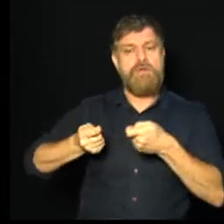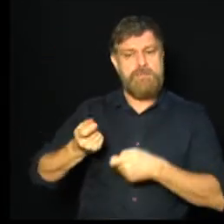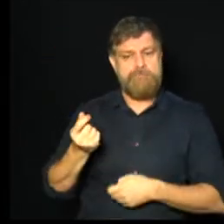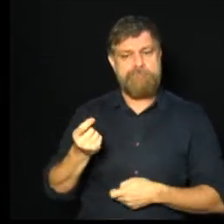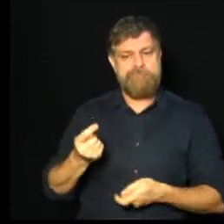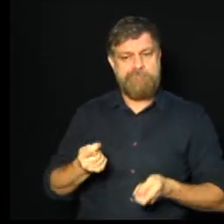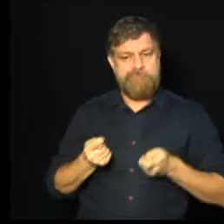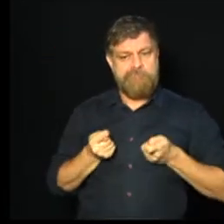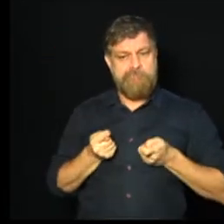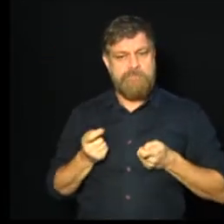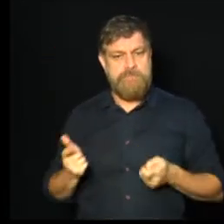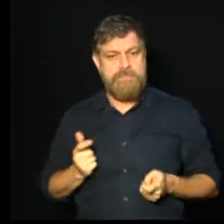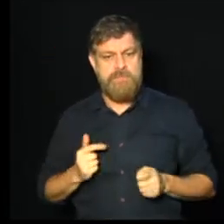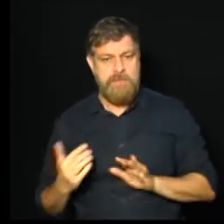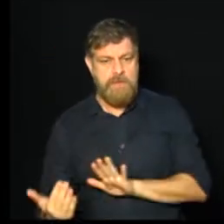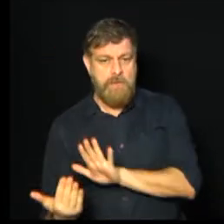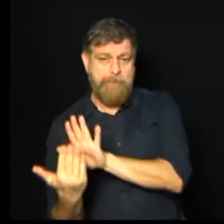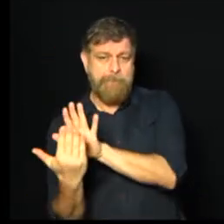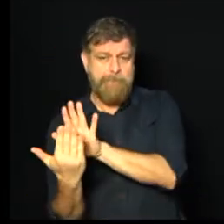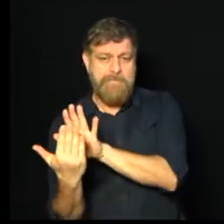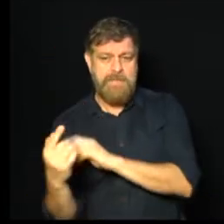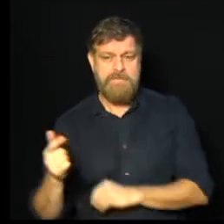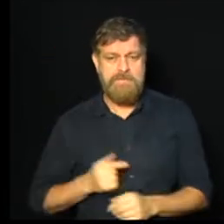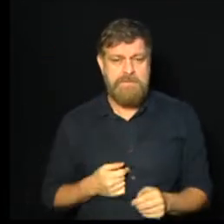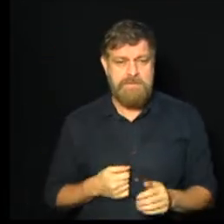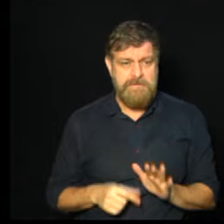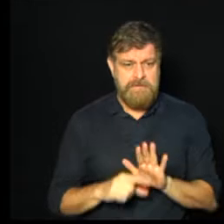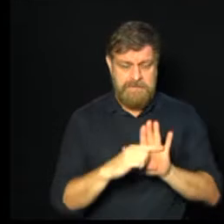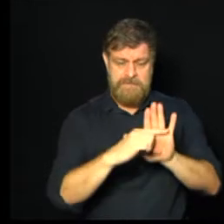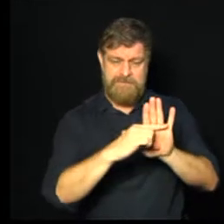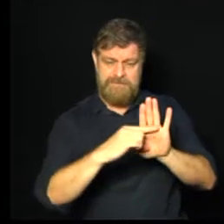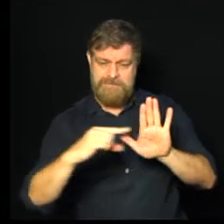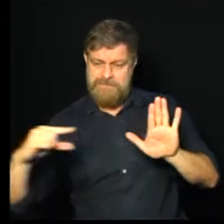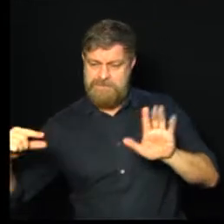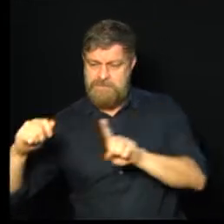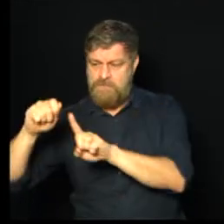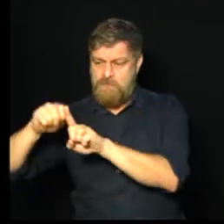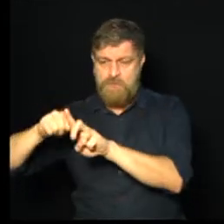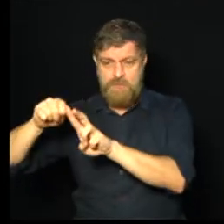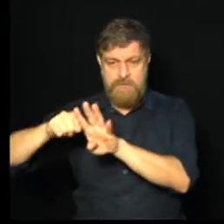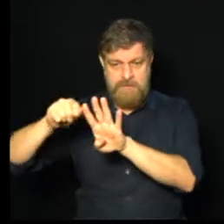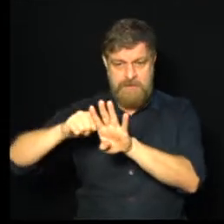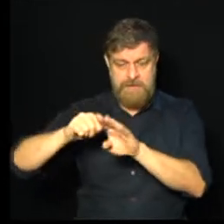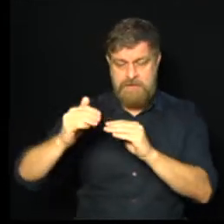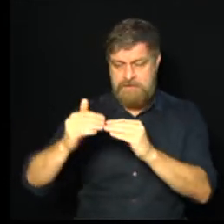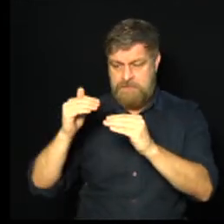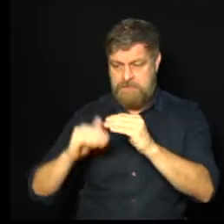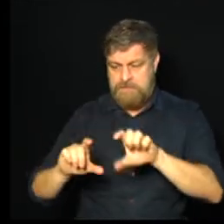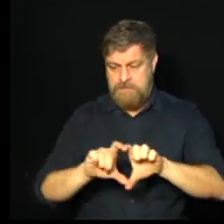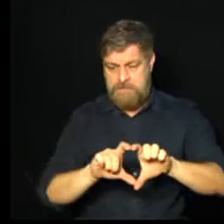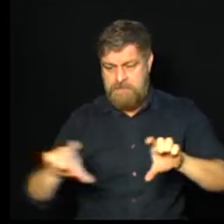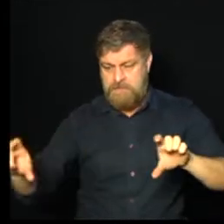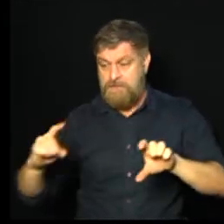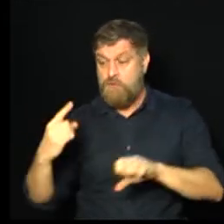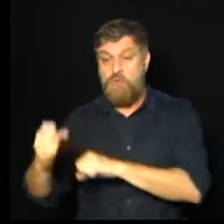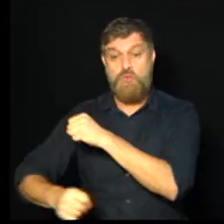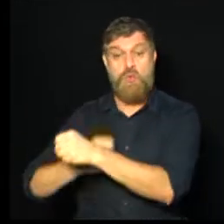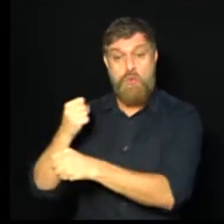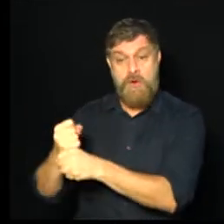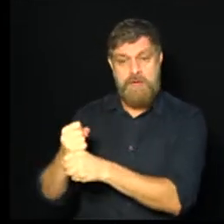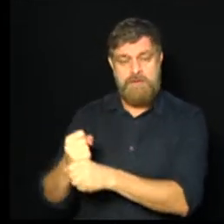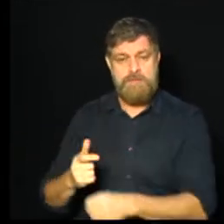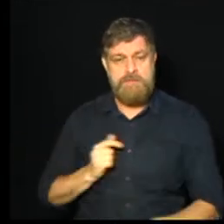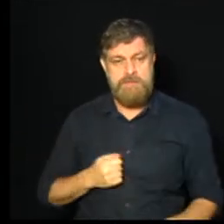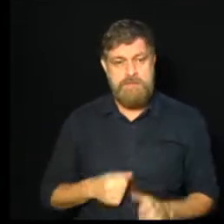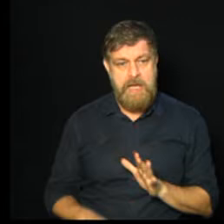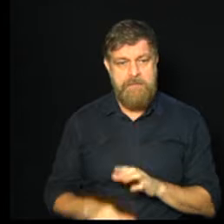O impacto, na primeira linha, o impacto mensal e na segunda linha, o impacto anual. Então, na